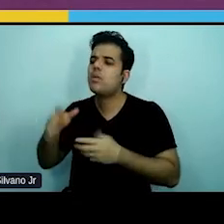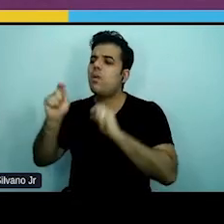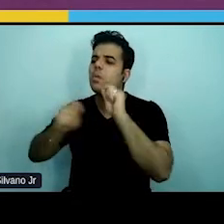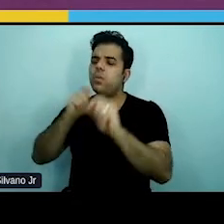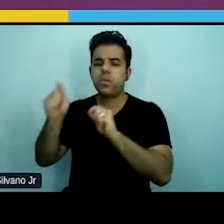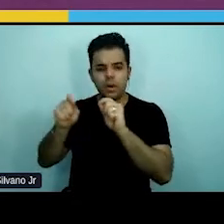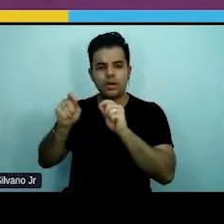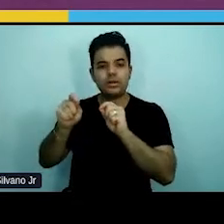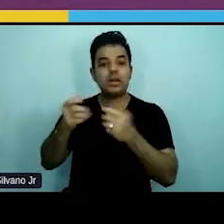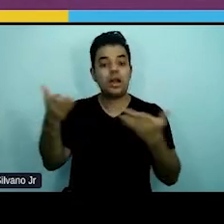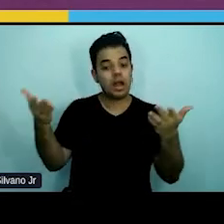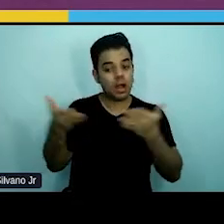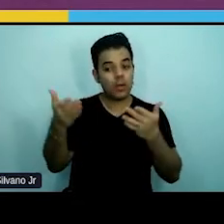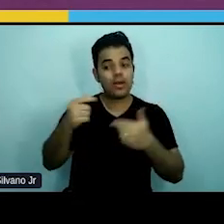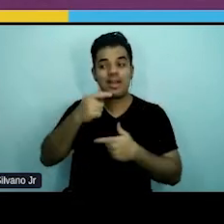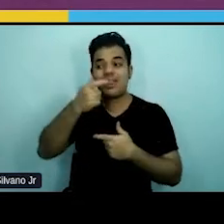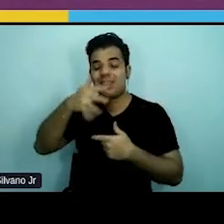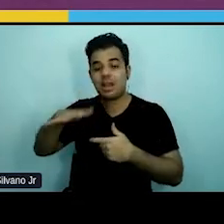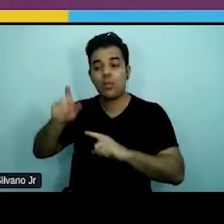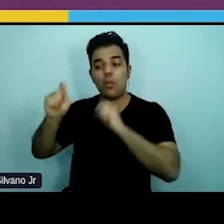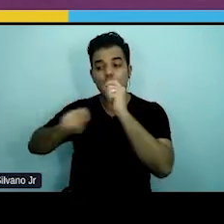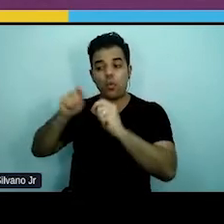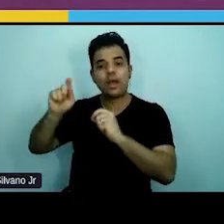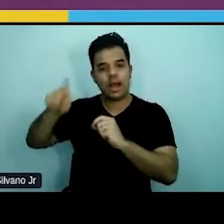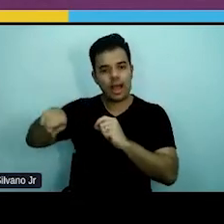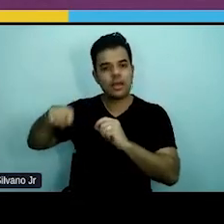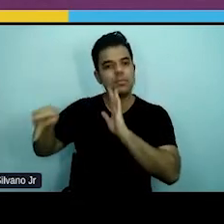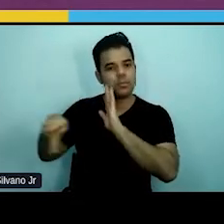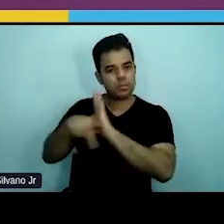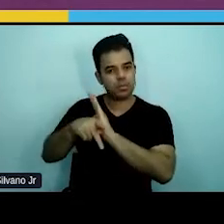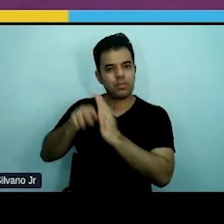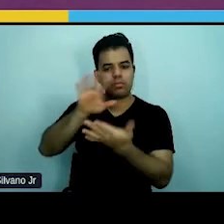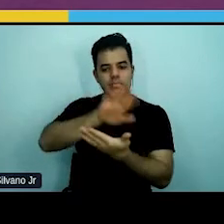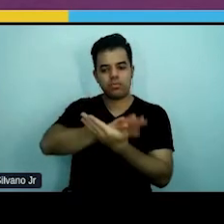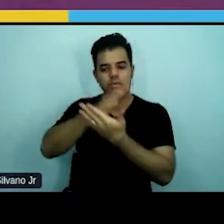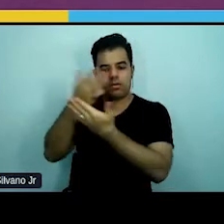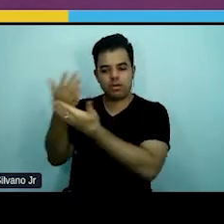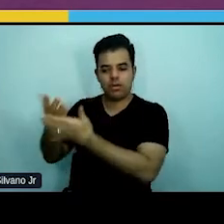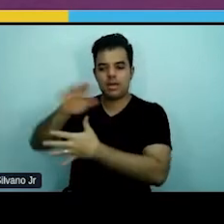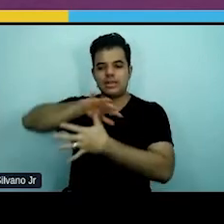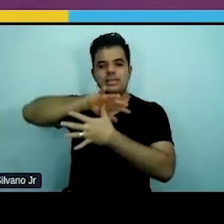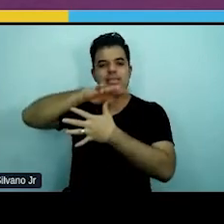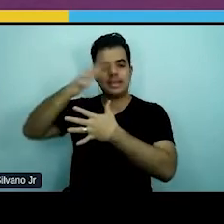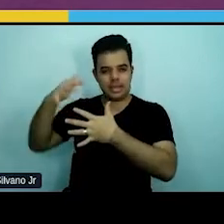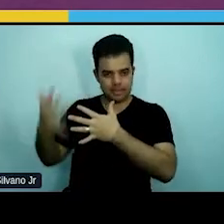apresentação, a gente vai tratar essa nossa língua alvo como um exemplo para tradução para Libras, tá? Seria aí a língua de